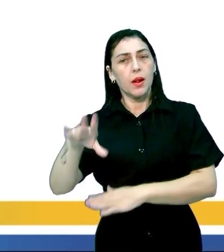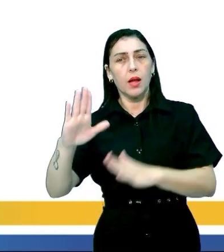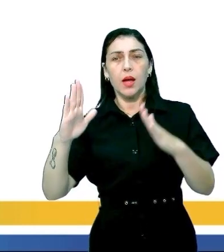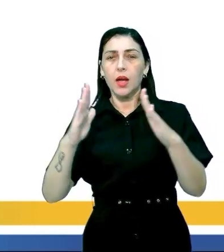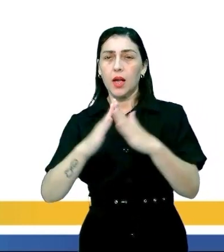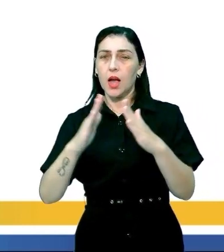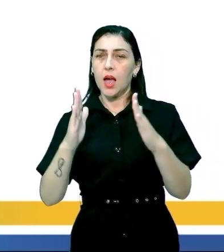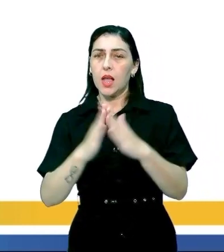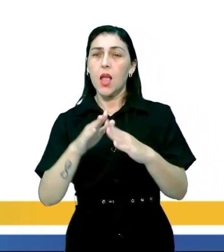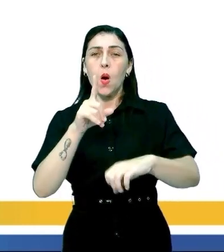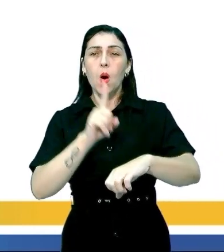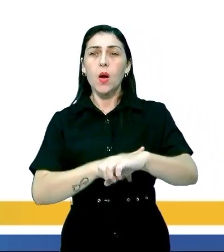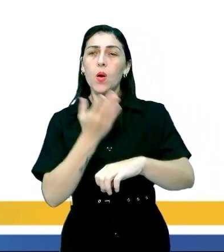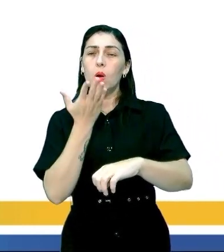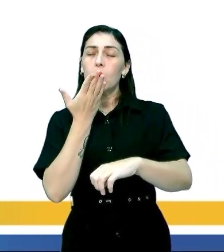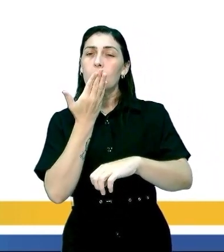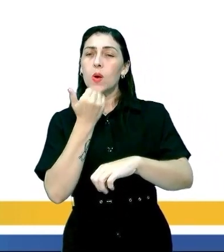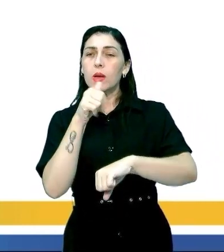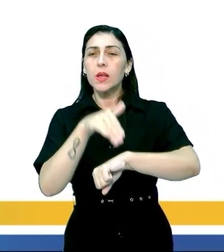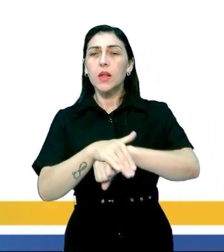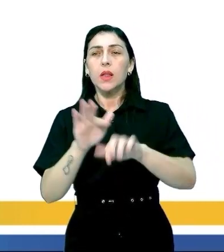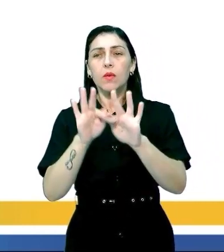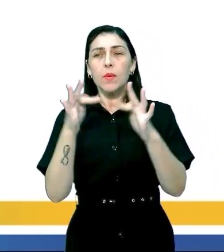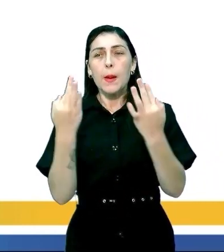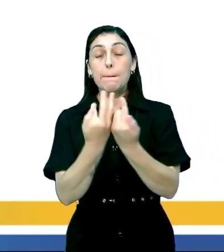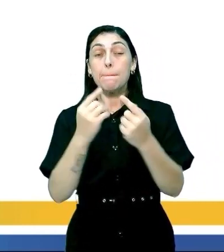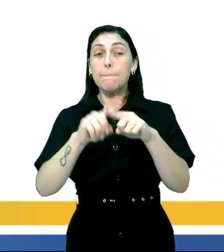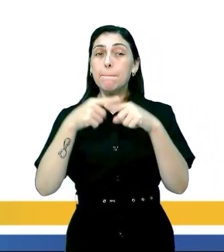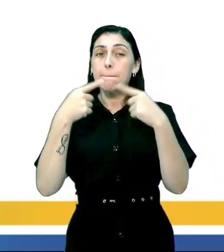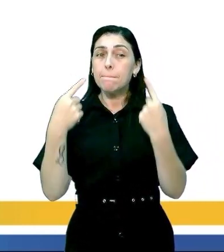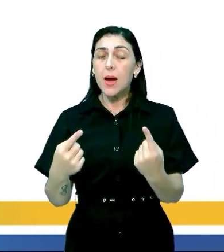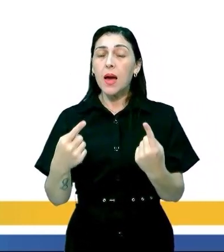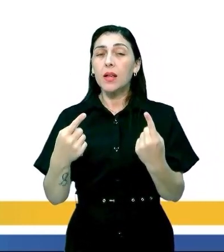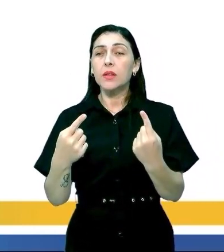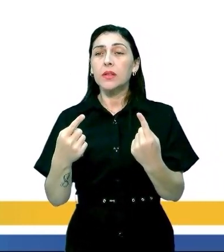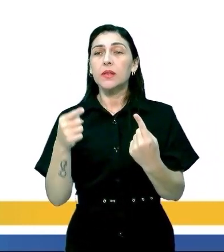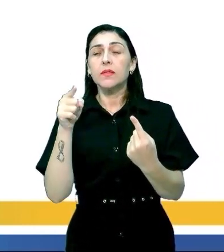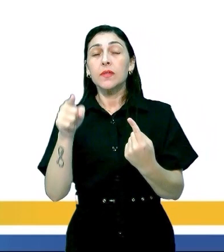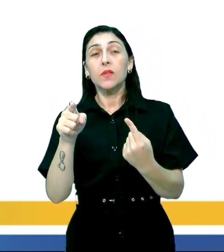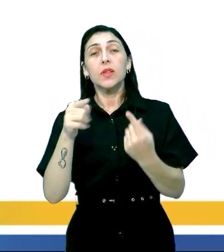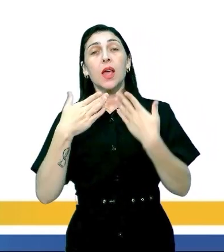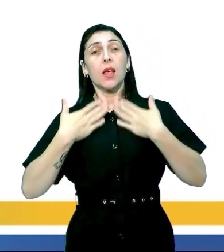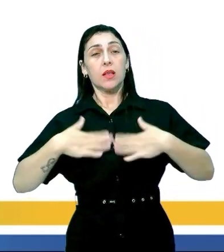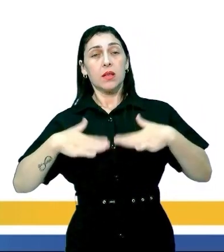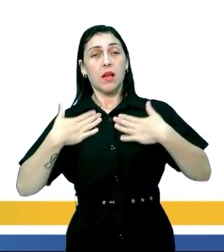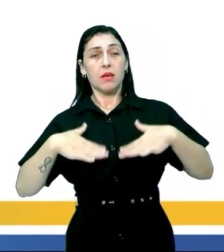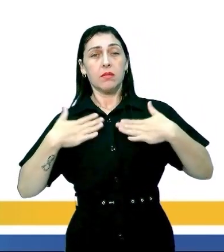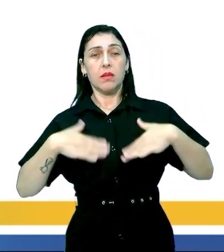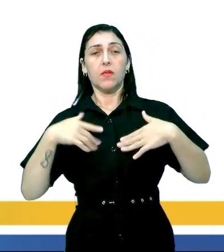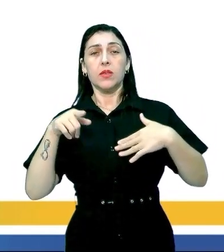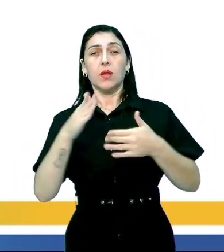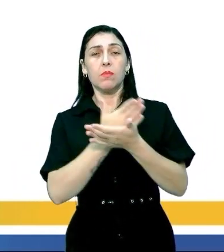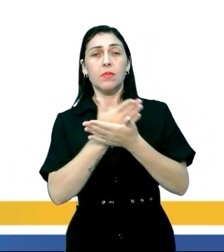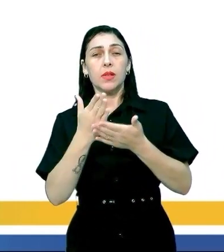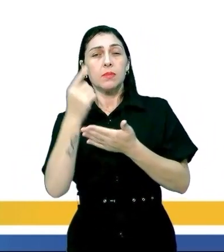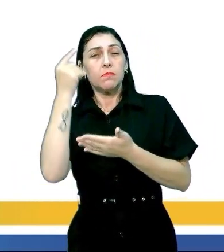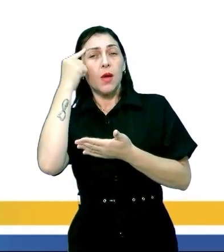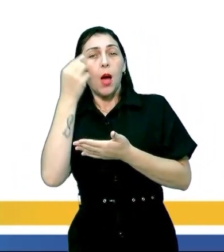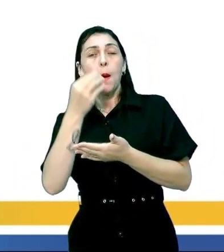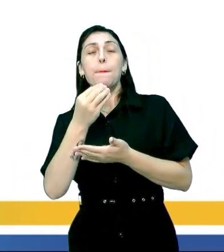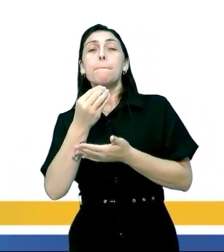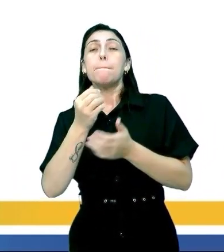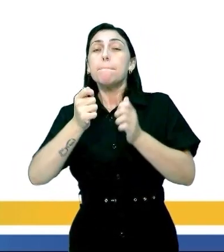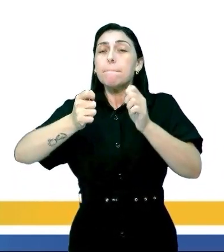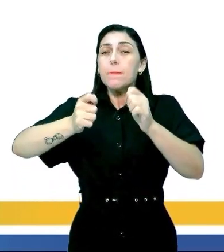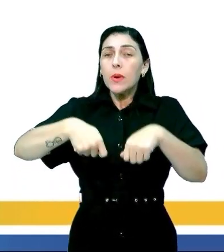em casa e é hora do jantar da família. Mas, em vez de relaxar, você começa a pensar